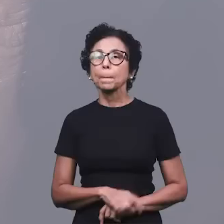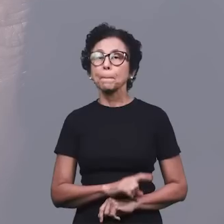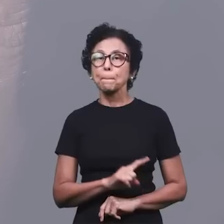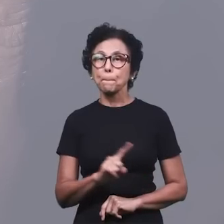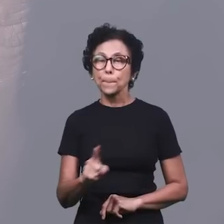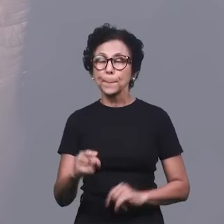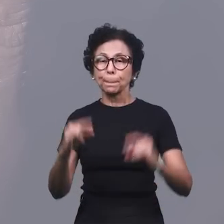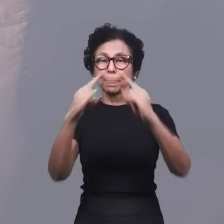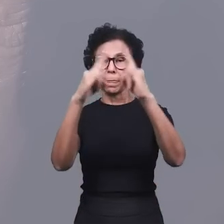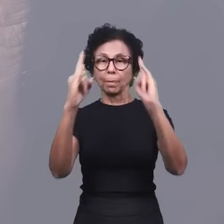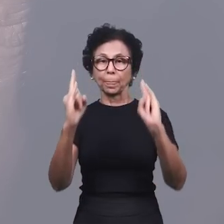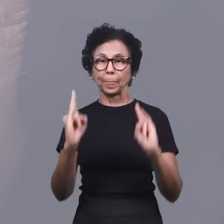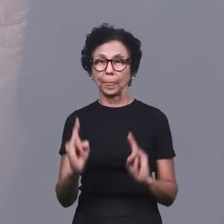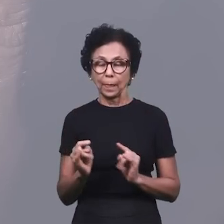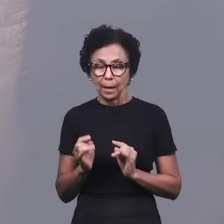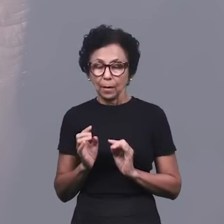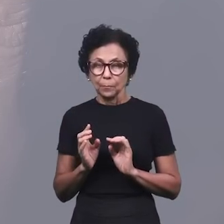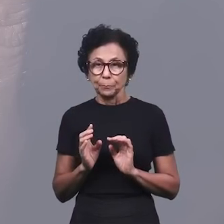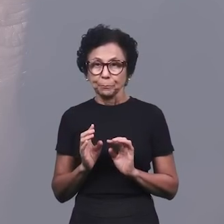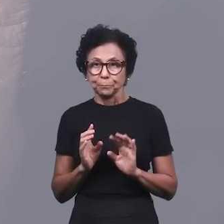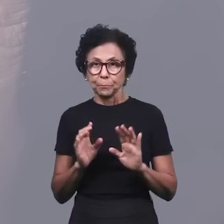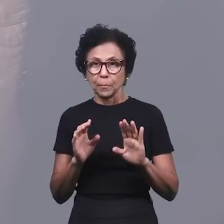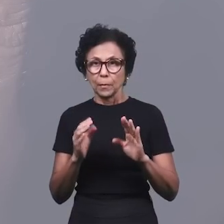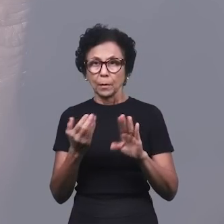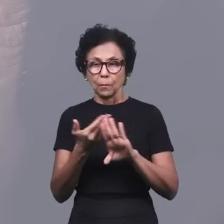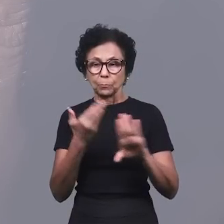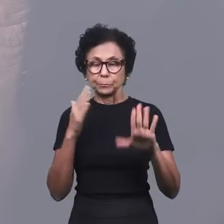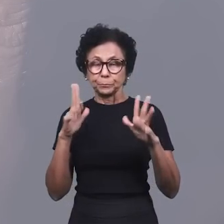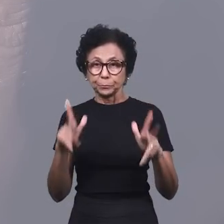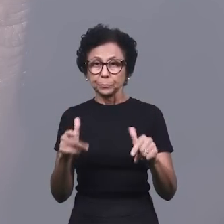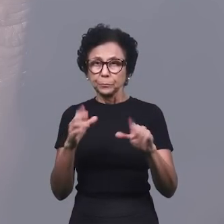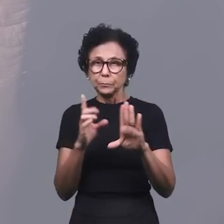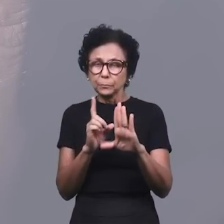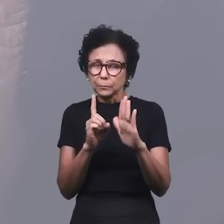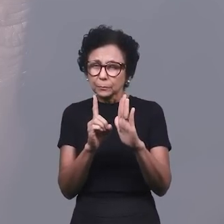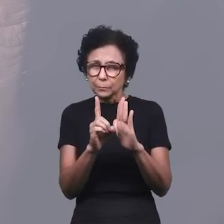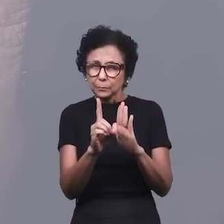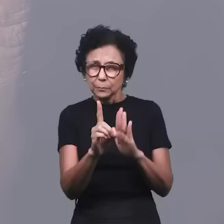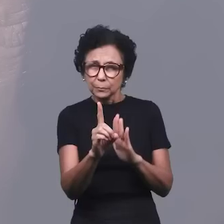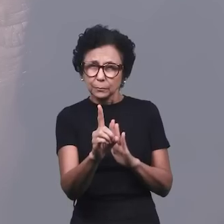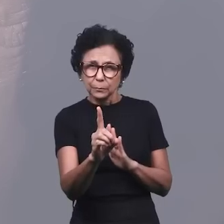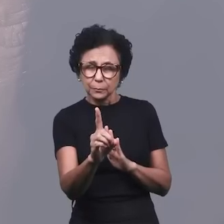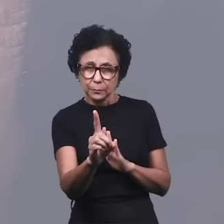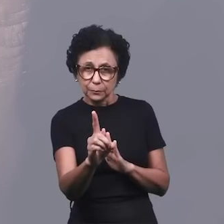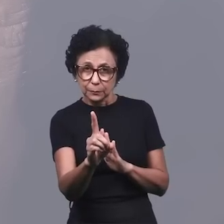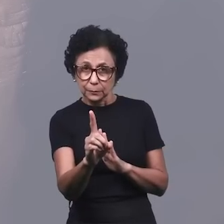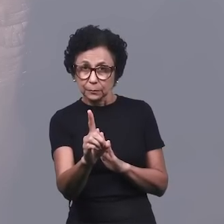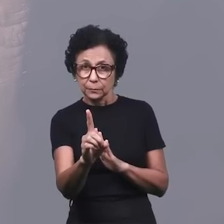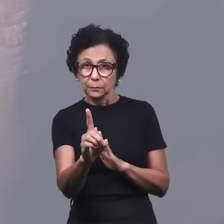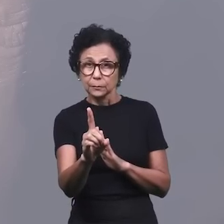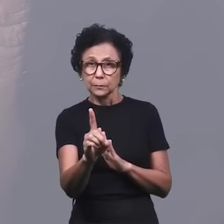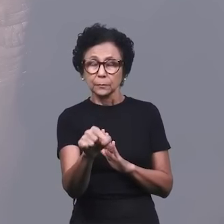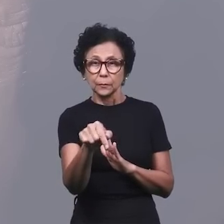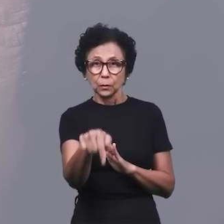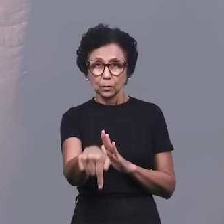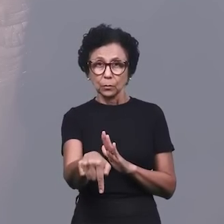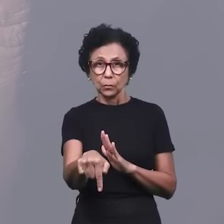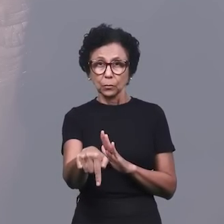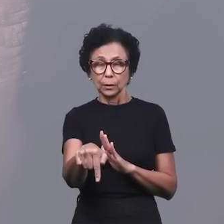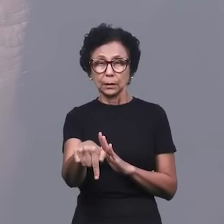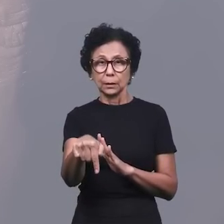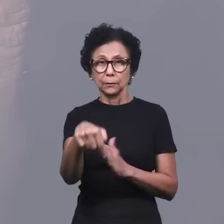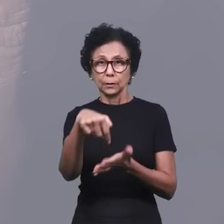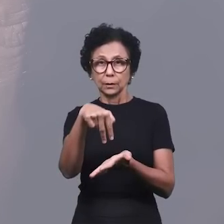do santuário não estava descoberto enquanto se conservava, olha só, em pé o